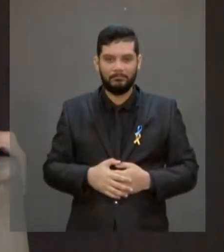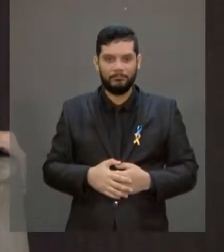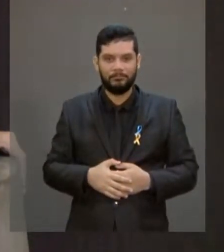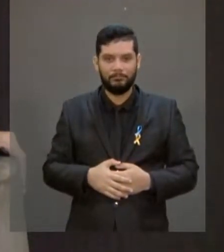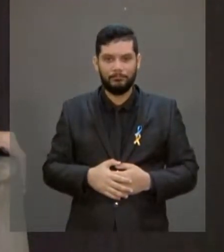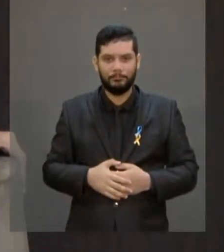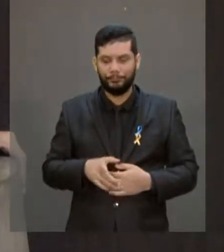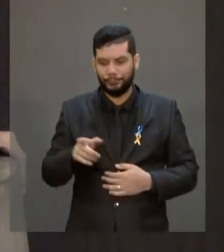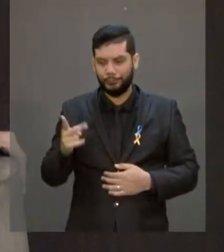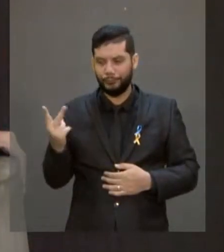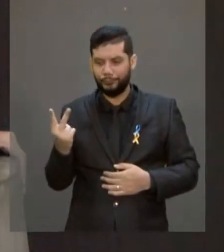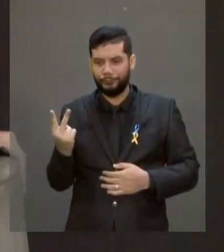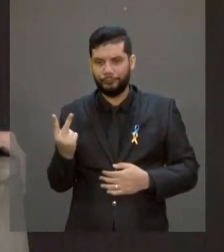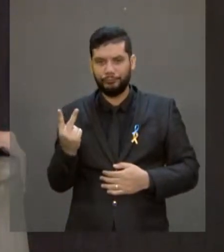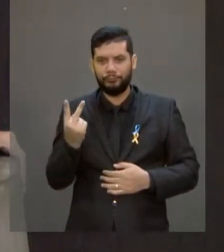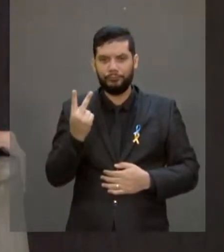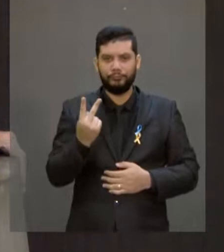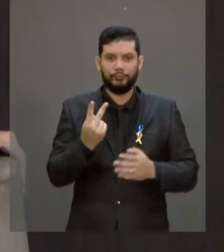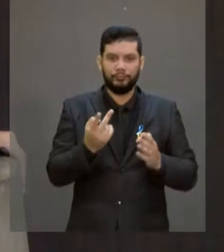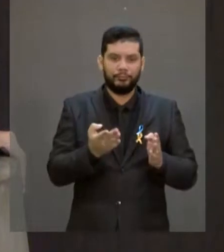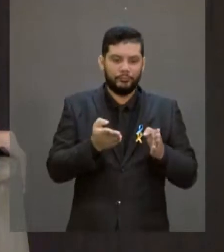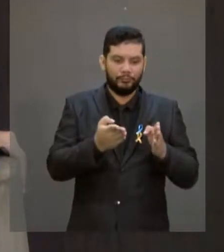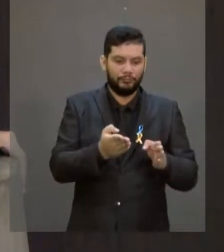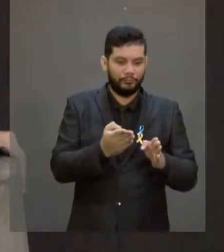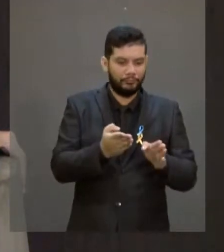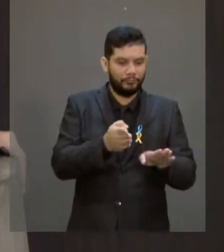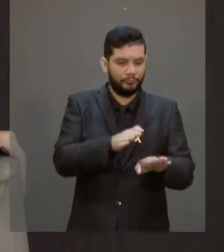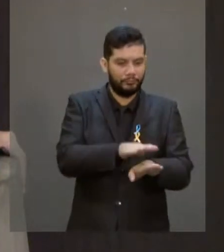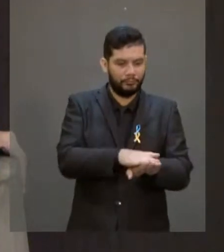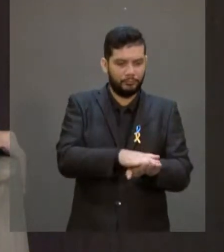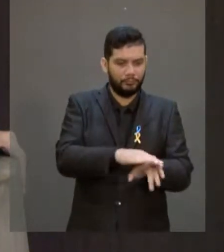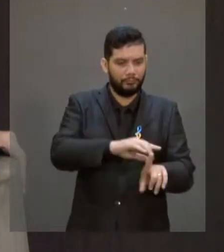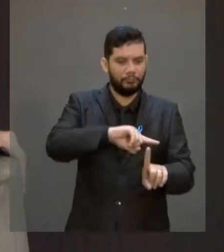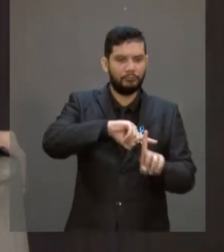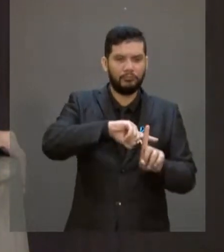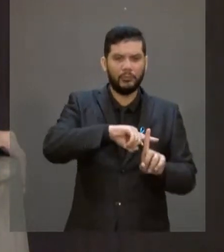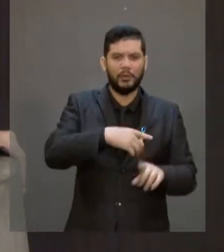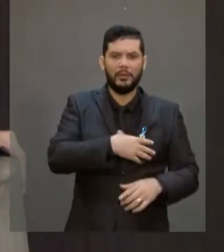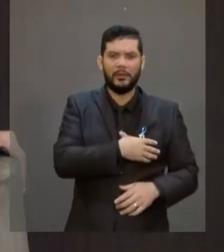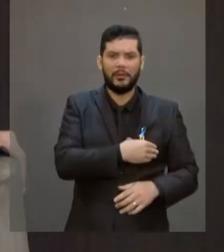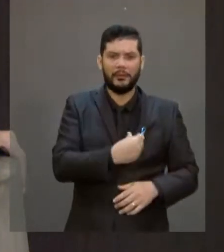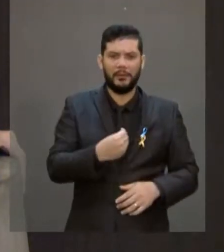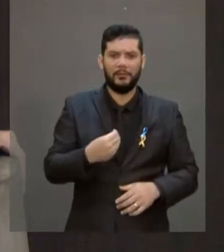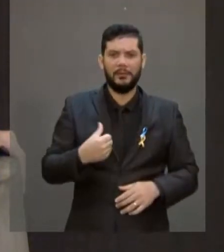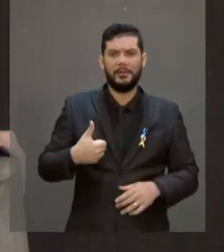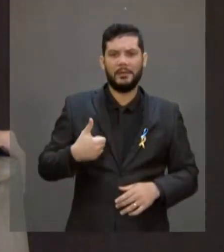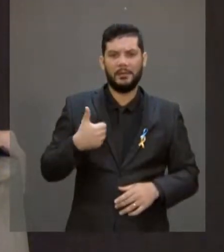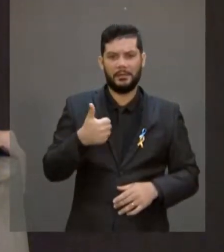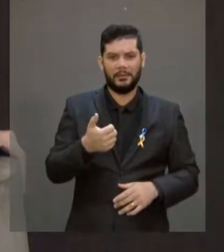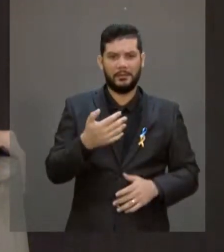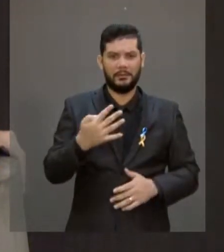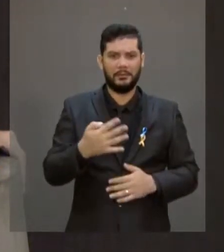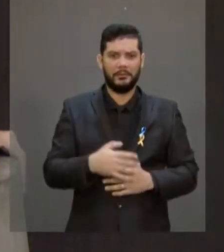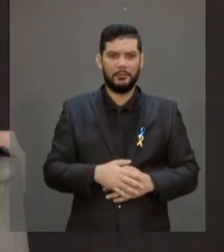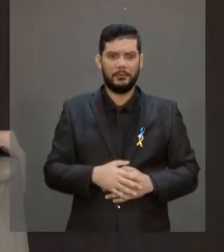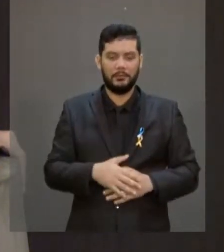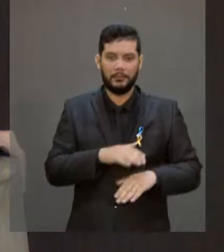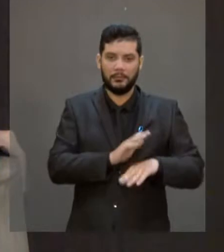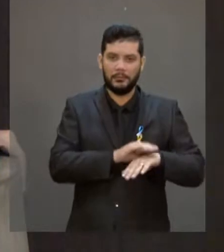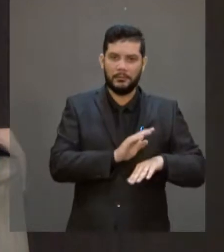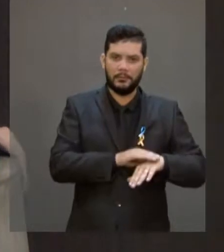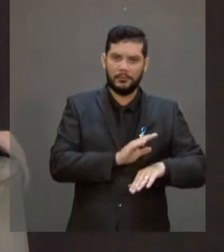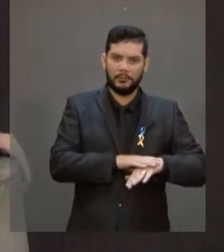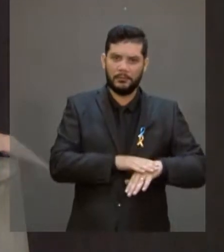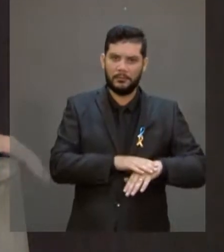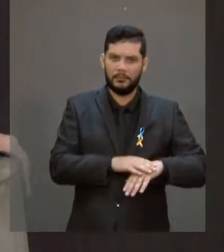Repito, a partir da intervenção do aparato de Estado. Um agente da segurança pública,